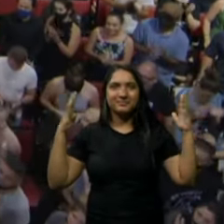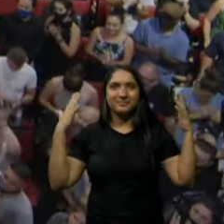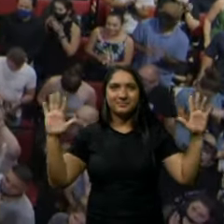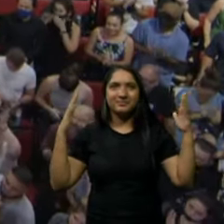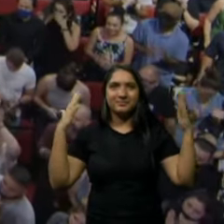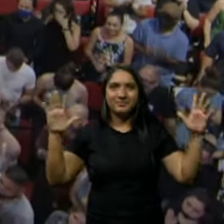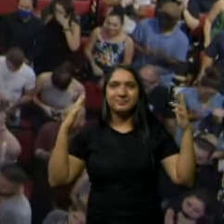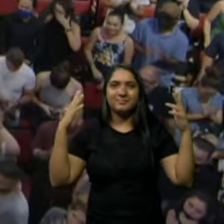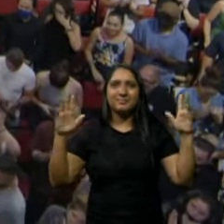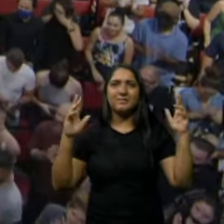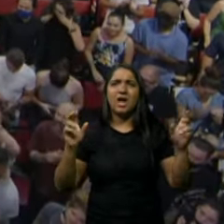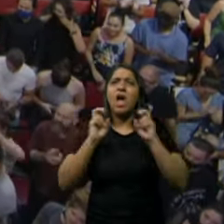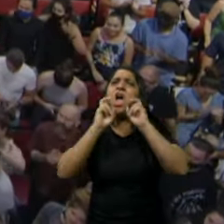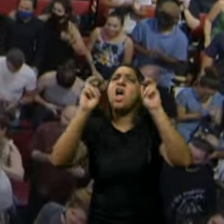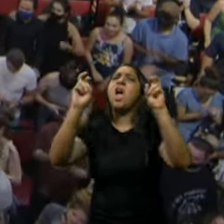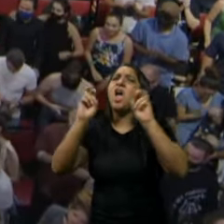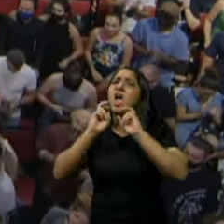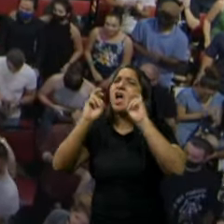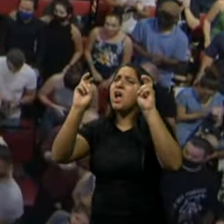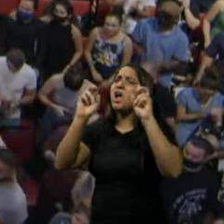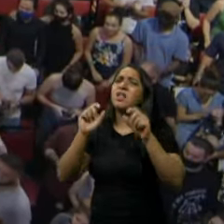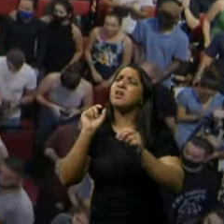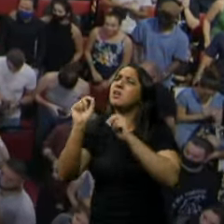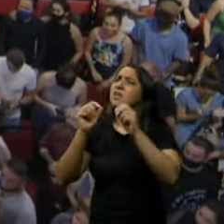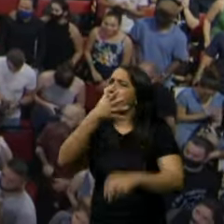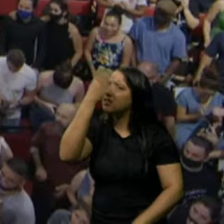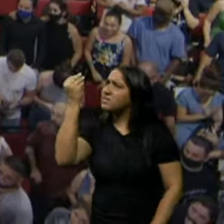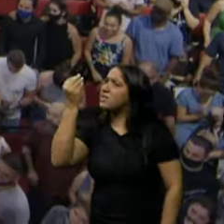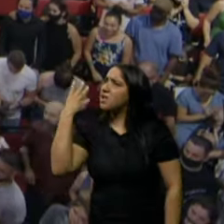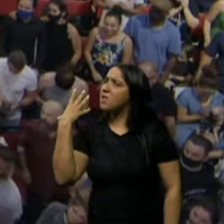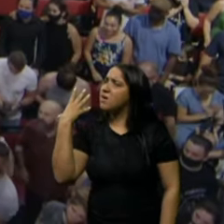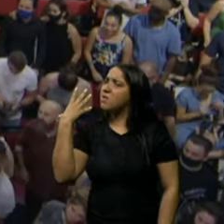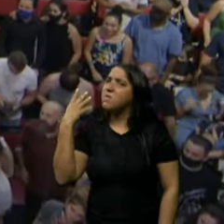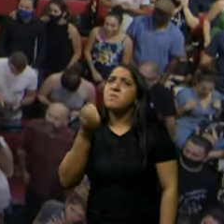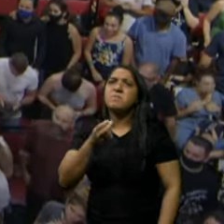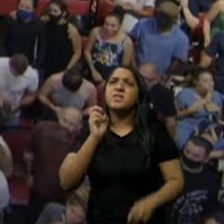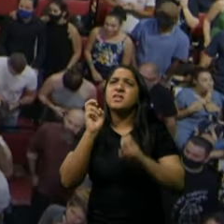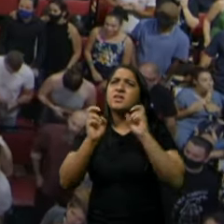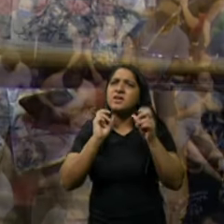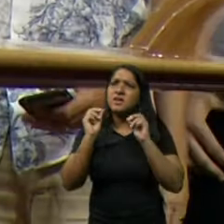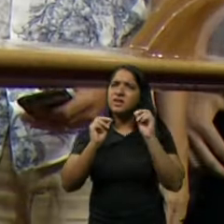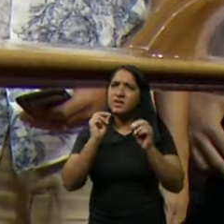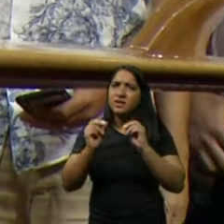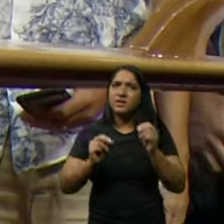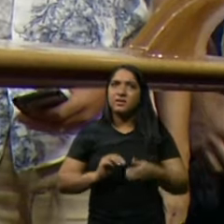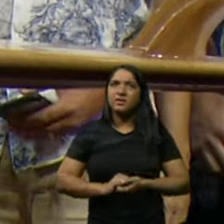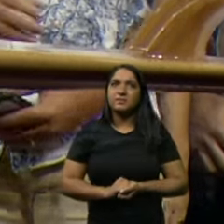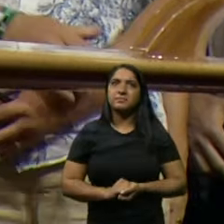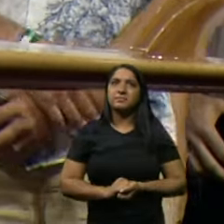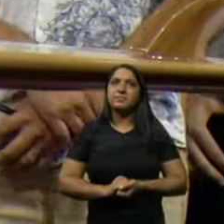Oi e o gritinho bonitinho africano você esqueceu eu tinho